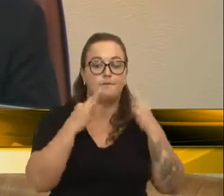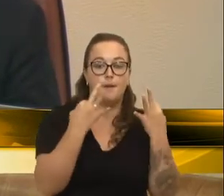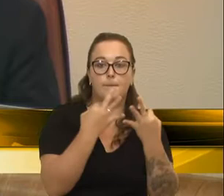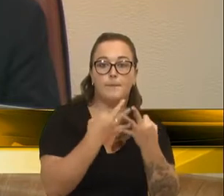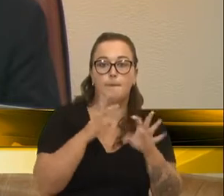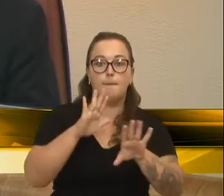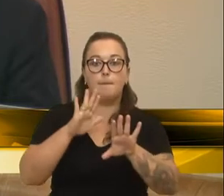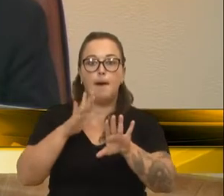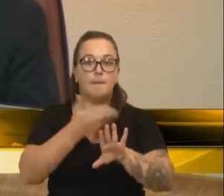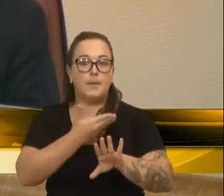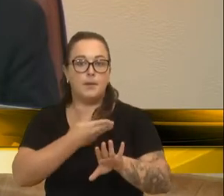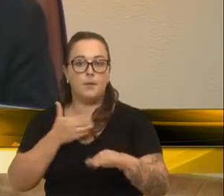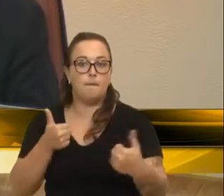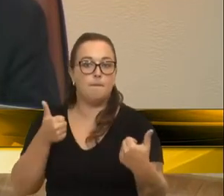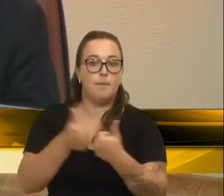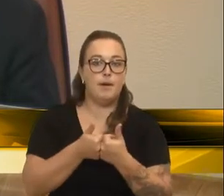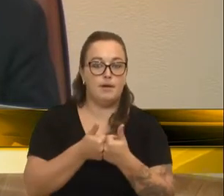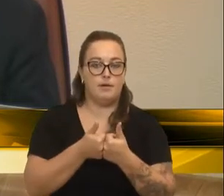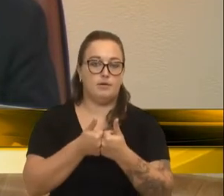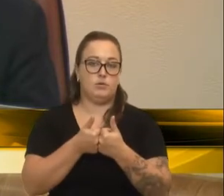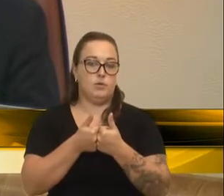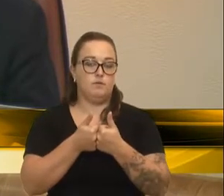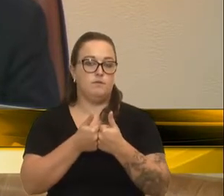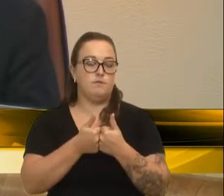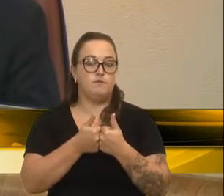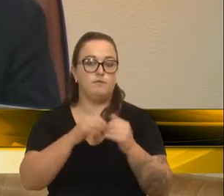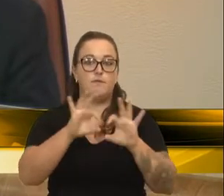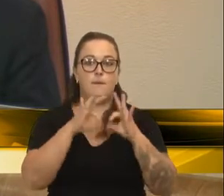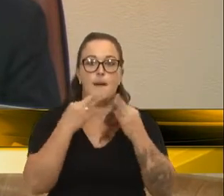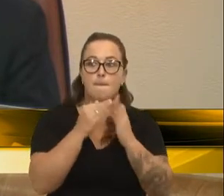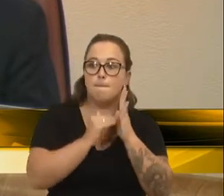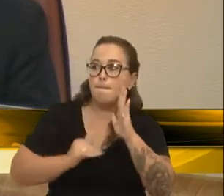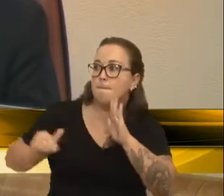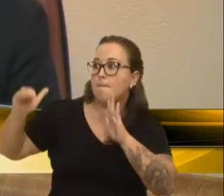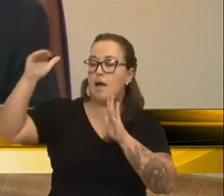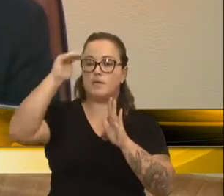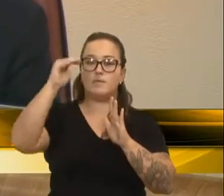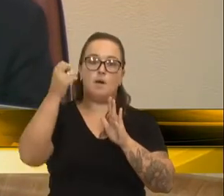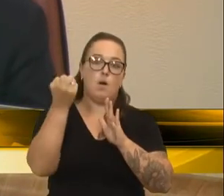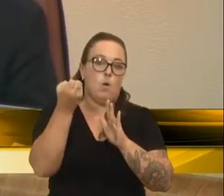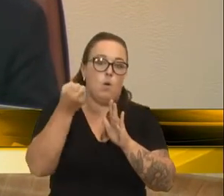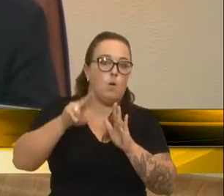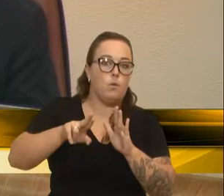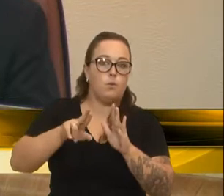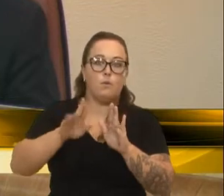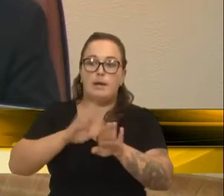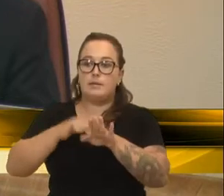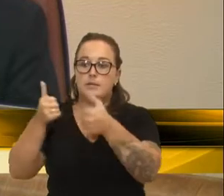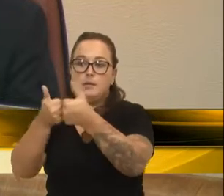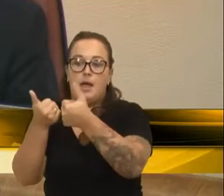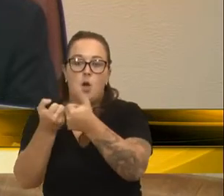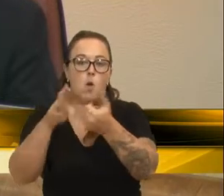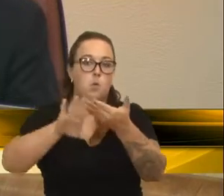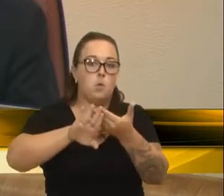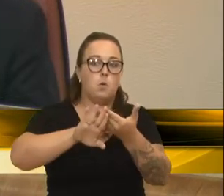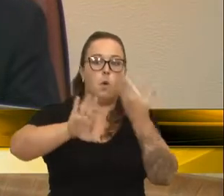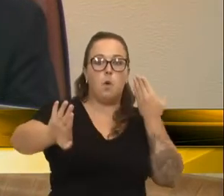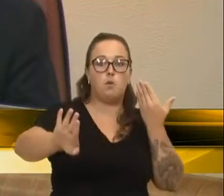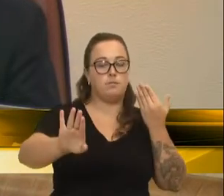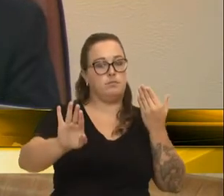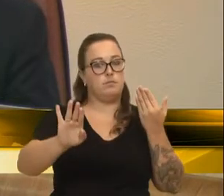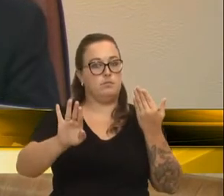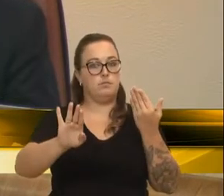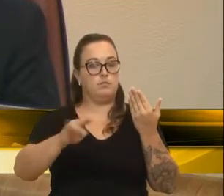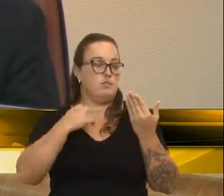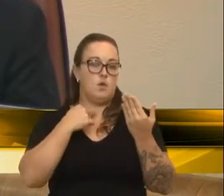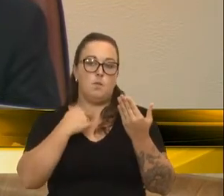Estado, familiar da máxima autoridade administrativa correspondente ou ainda familiar de ocupante